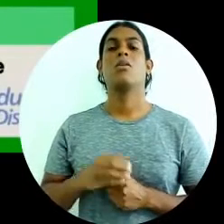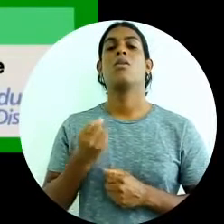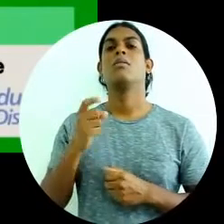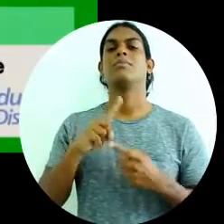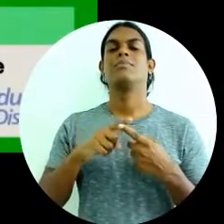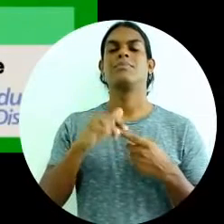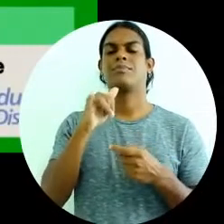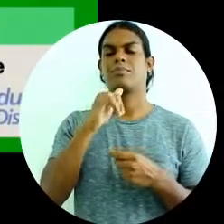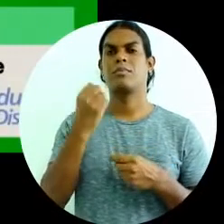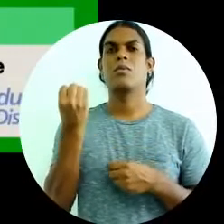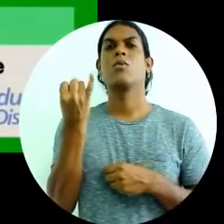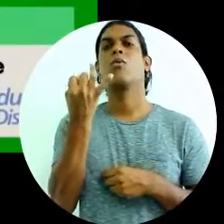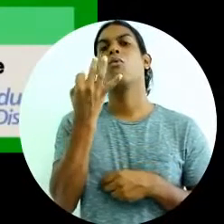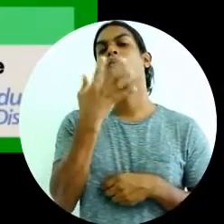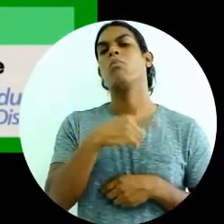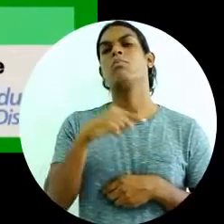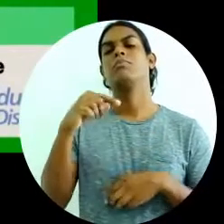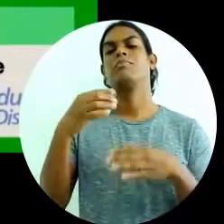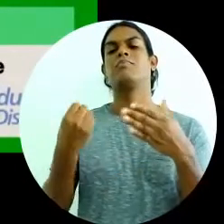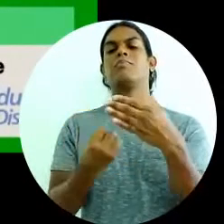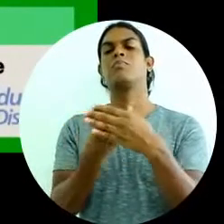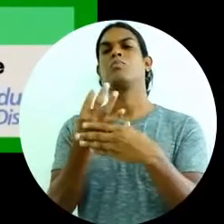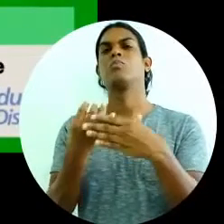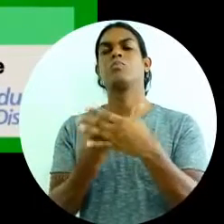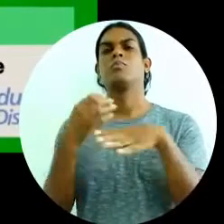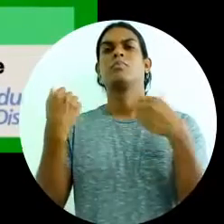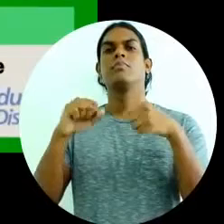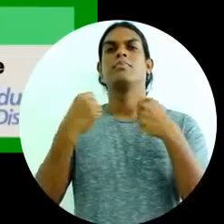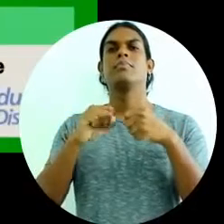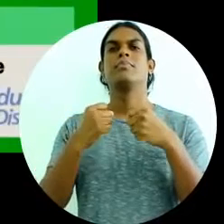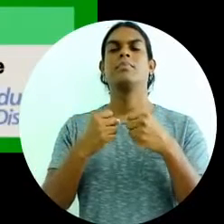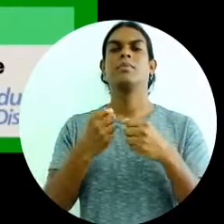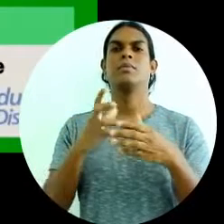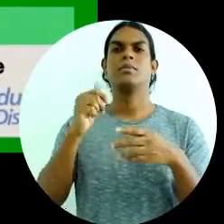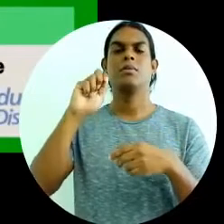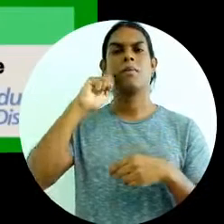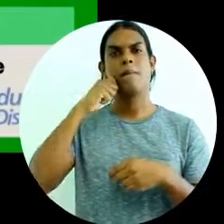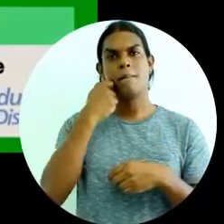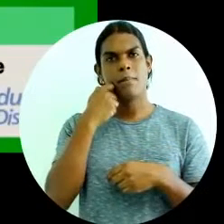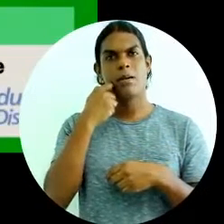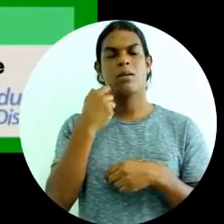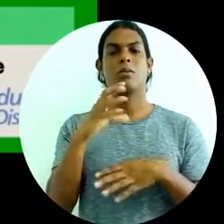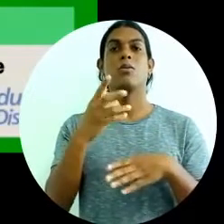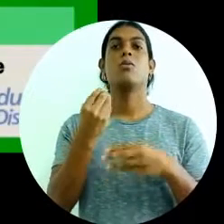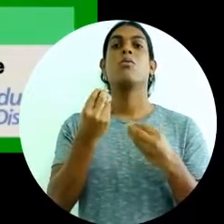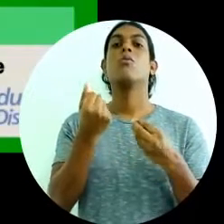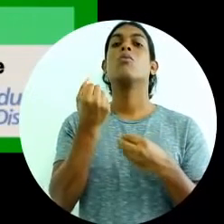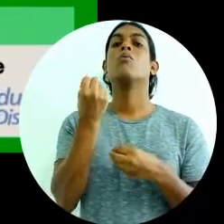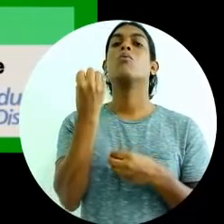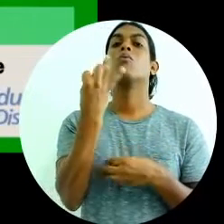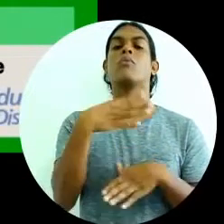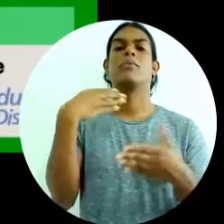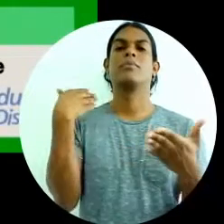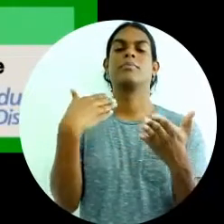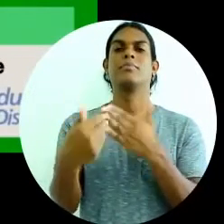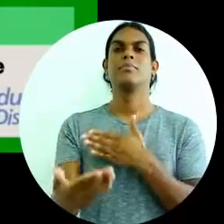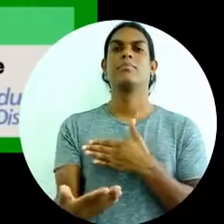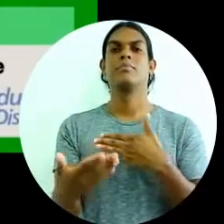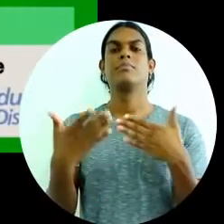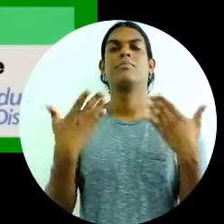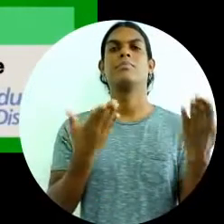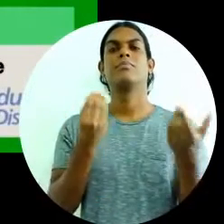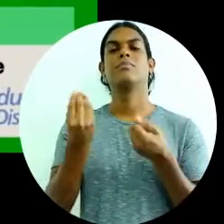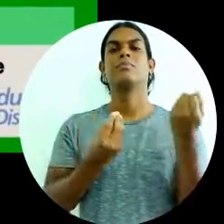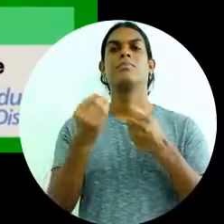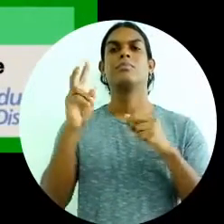Quanto o setor de produção deve fabricar de pão? De quanto foi o desperdício? Como vamos